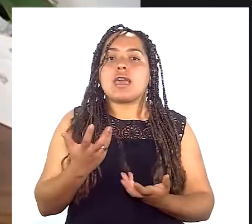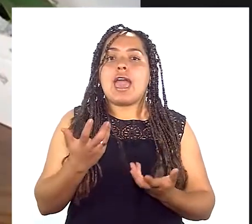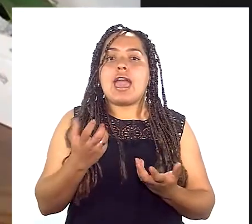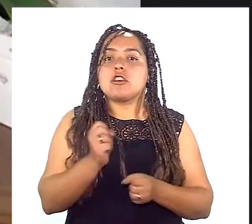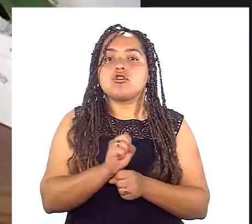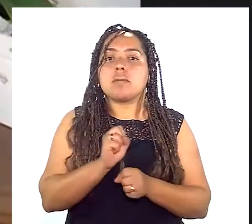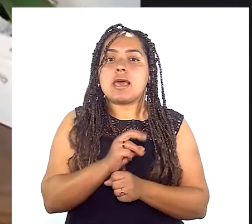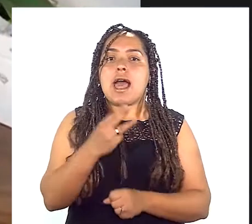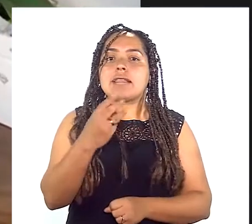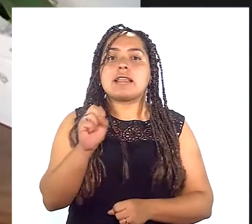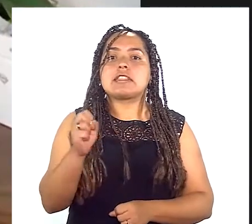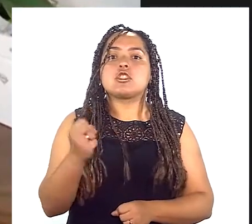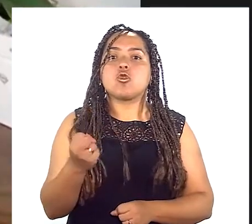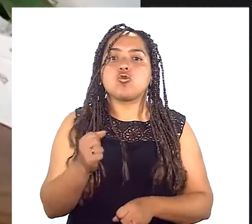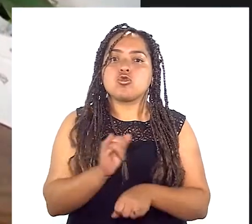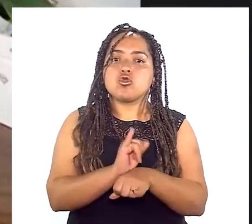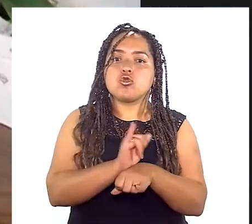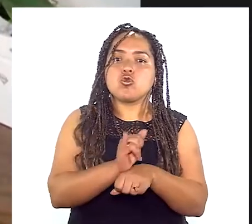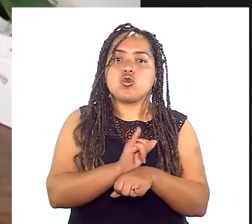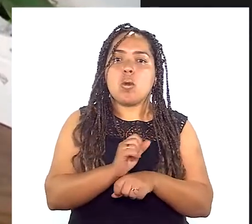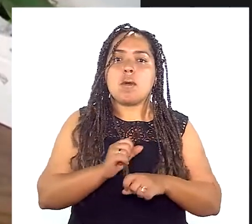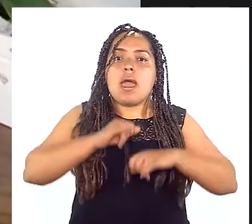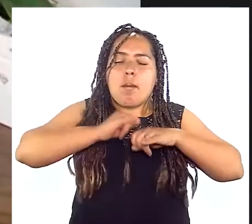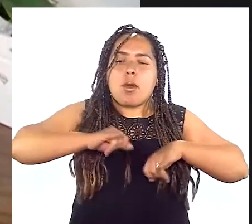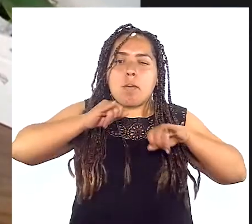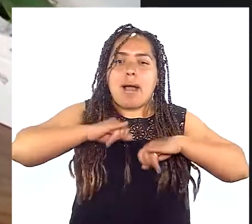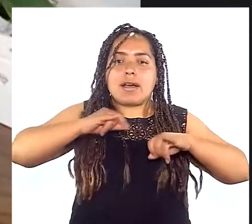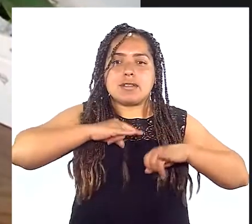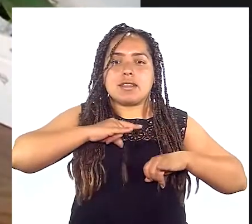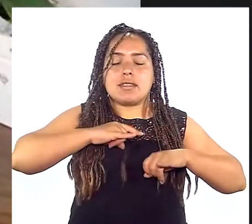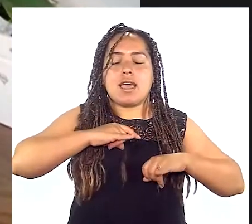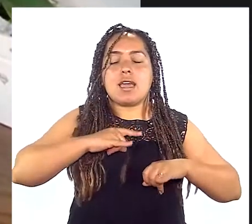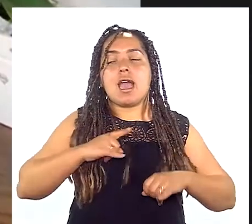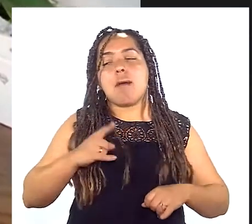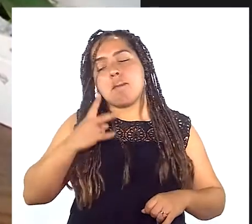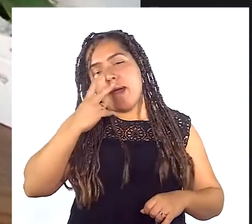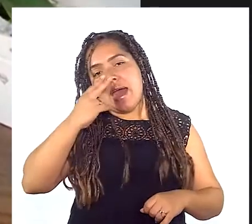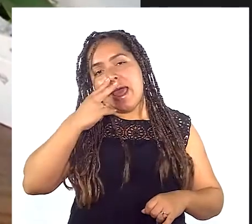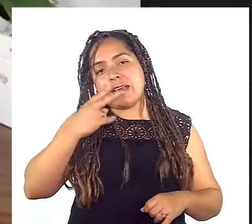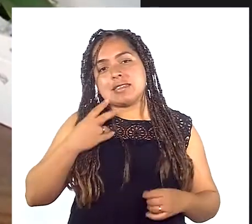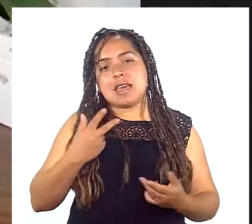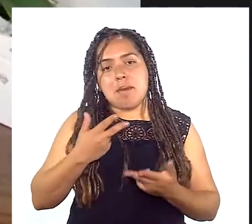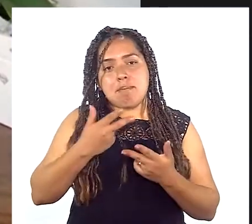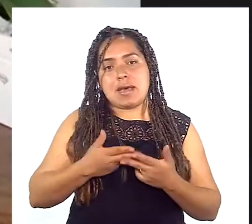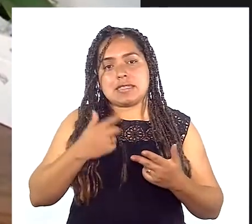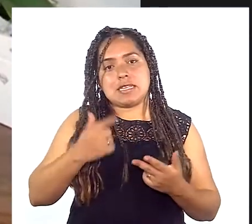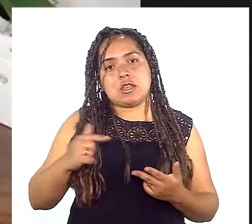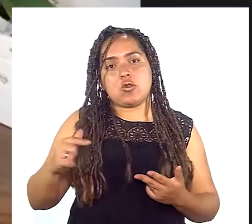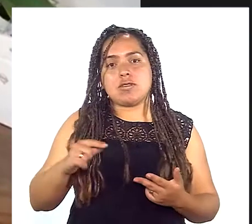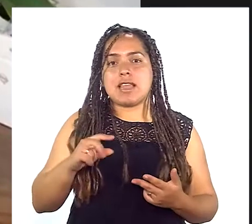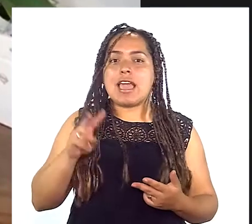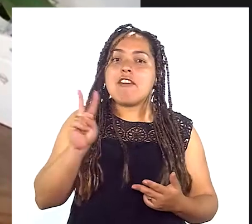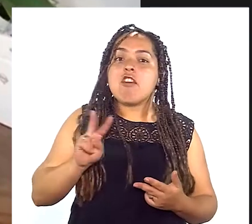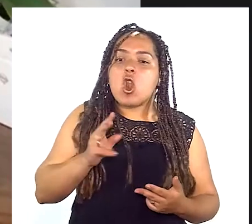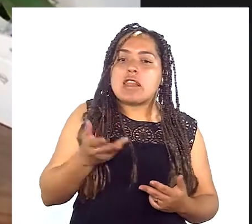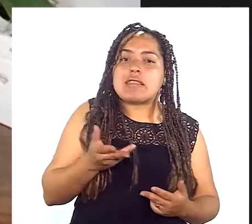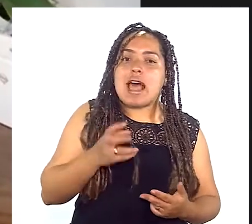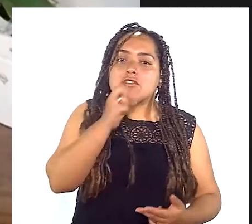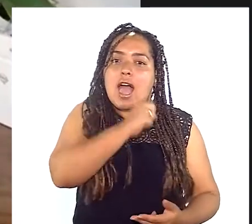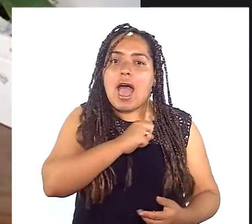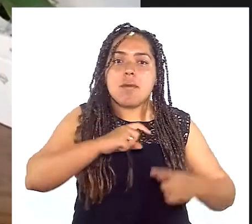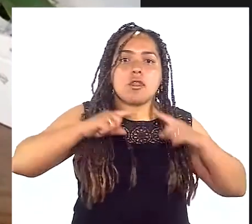tem paciência para esperar 3 segundos, né? Então, é uma geração muito impaciente, né? A geração muito rápida,